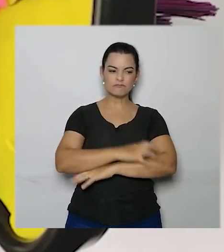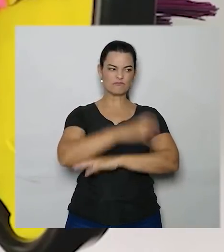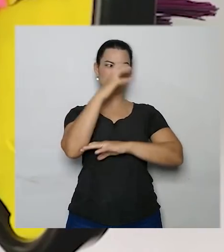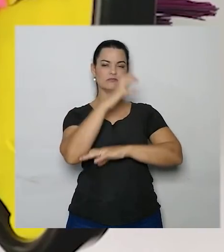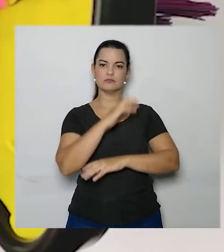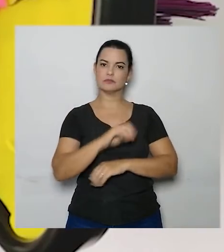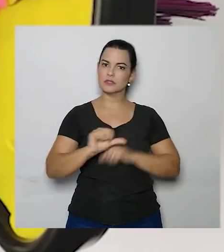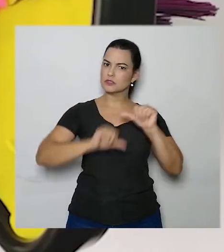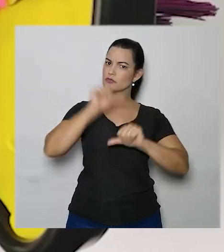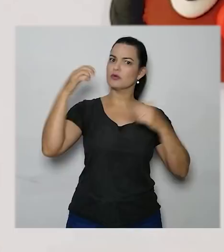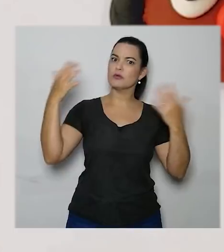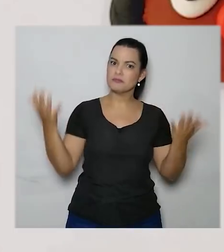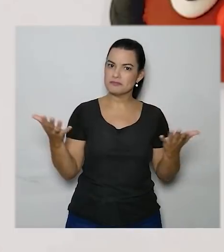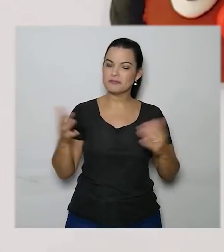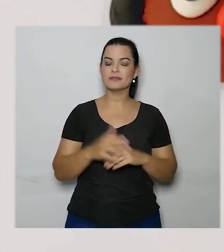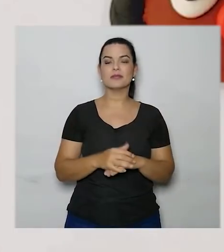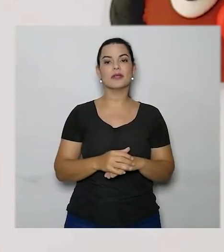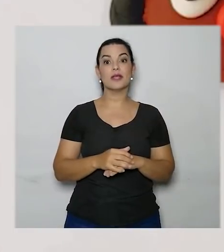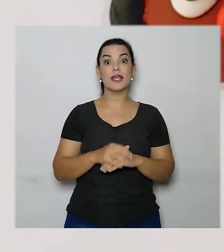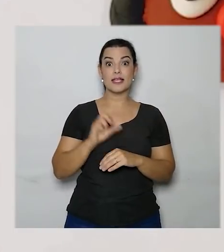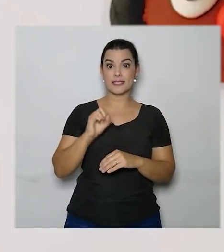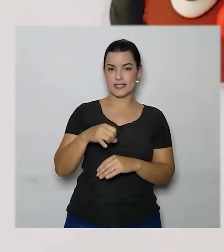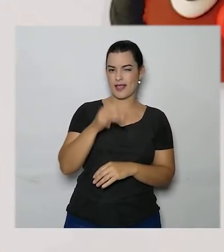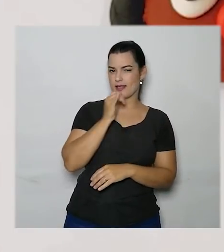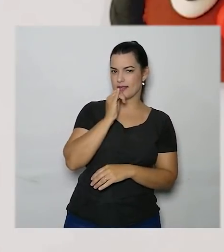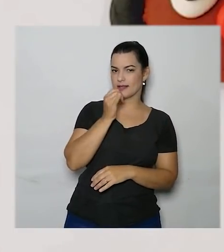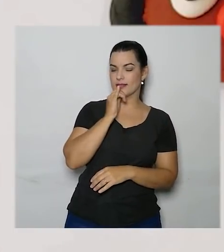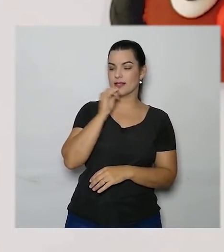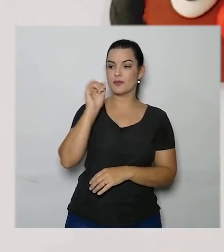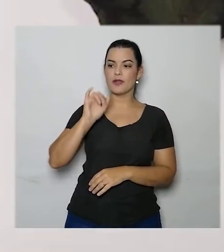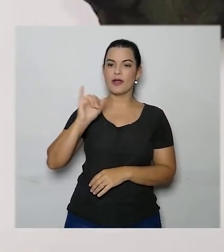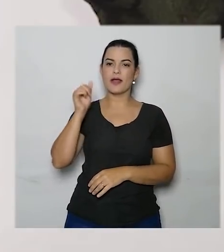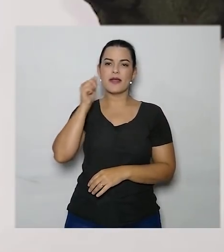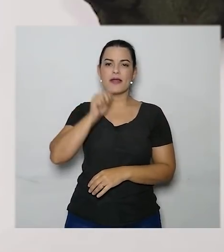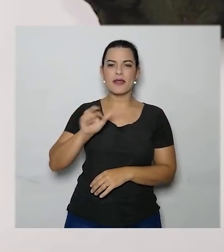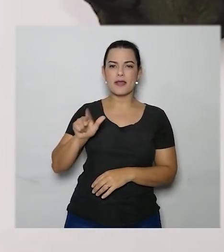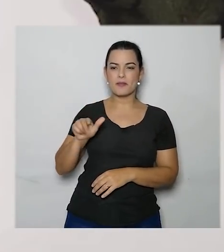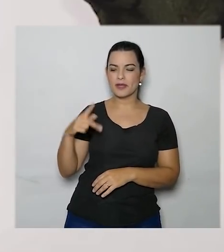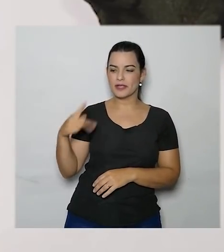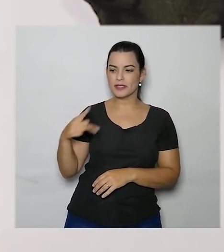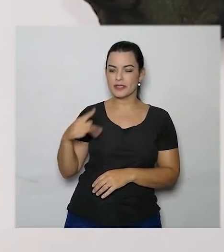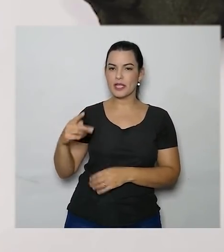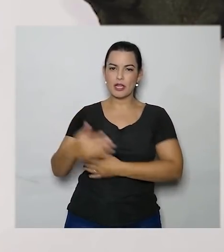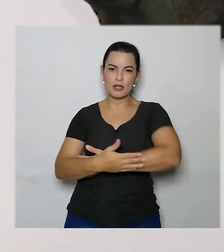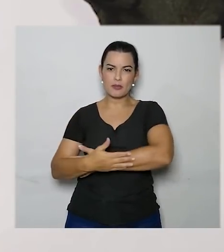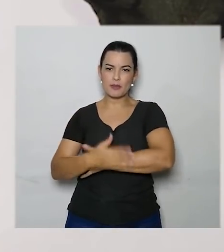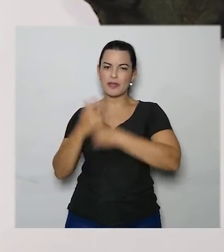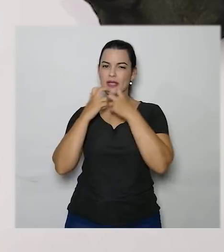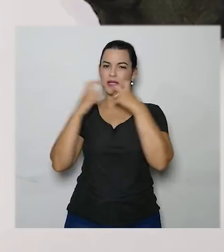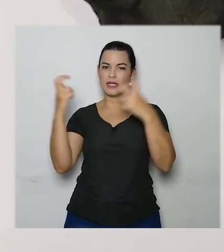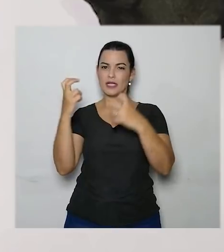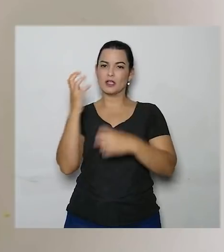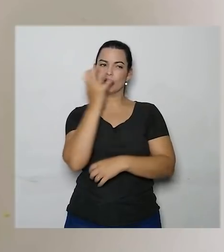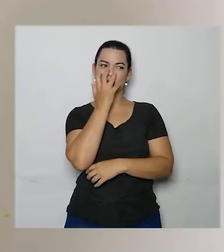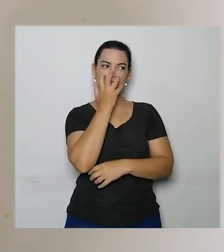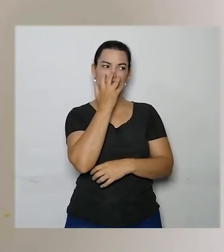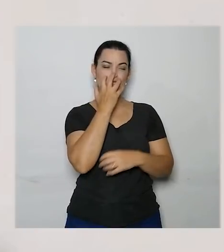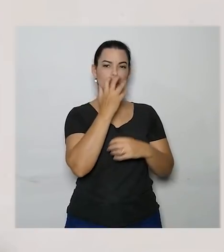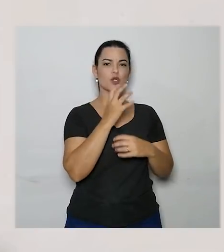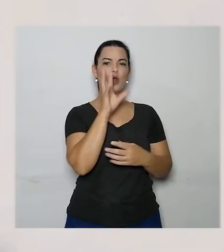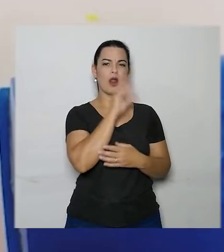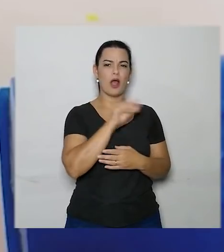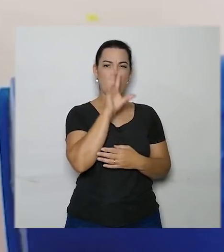porco espinho. Se a irmã pequena berra, o cachorro late, rosna e ele perde